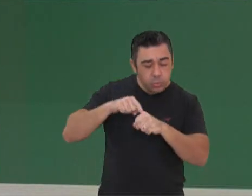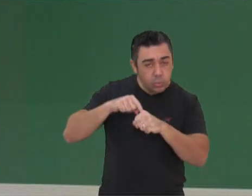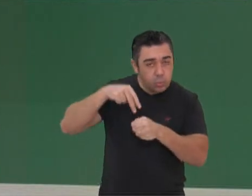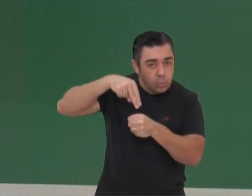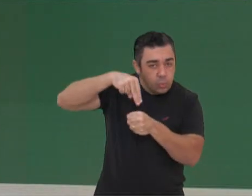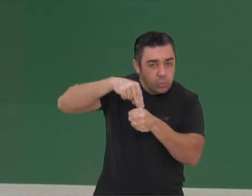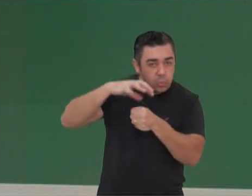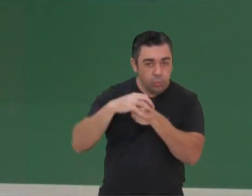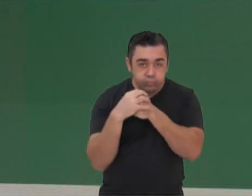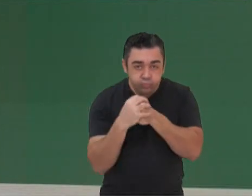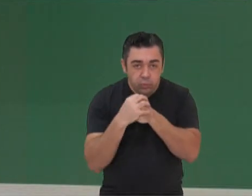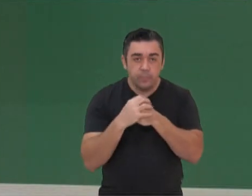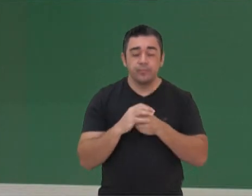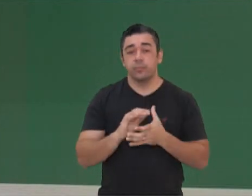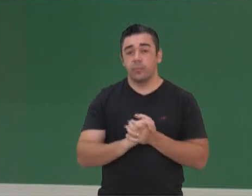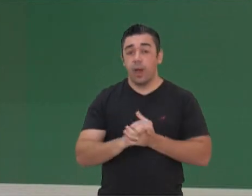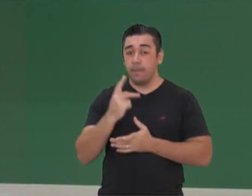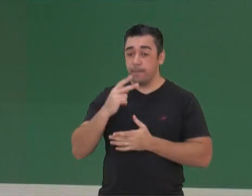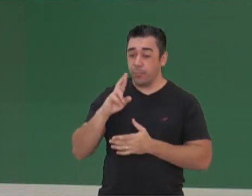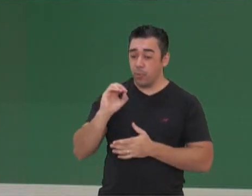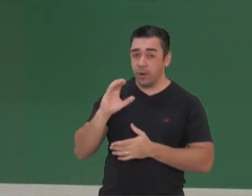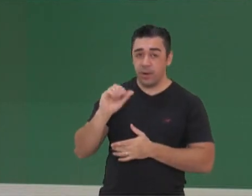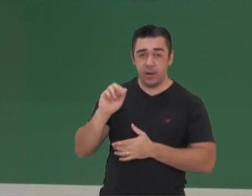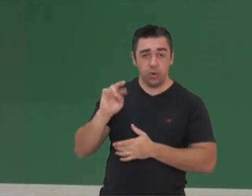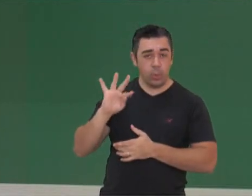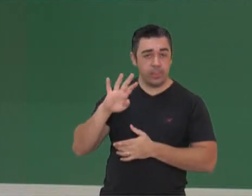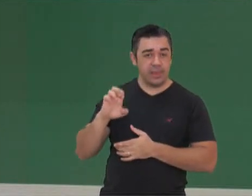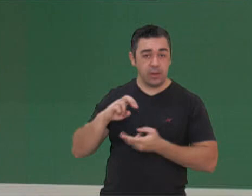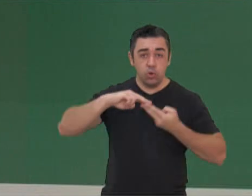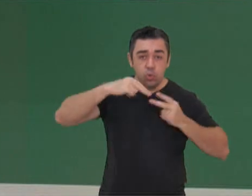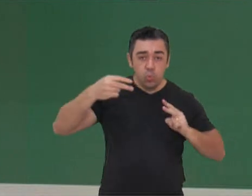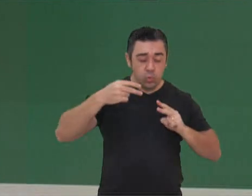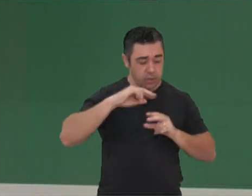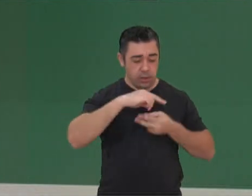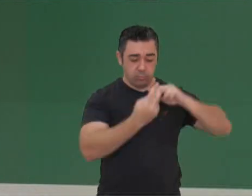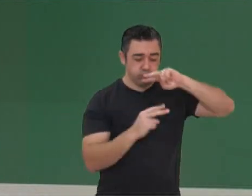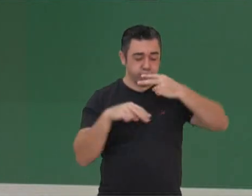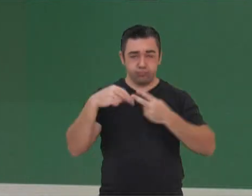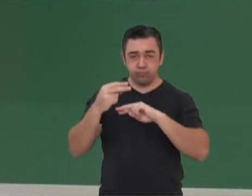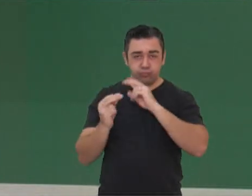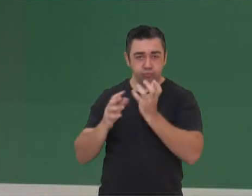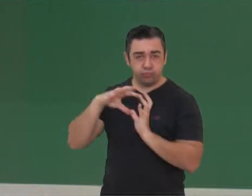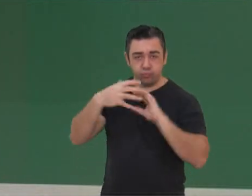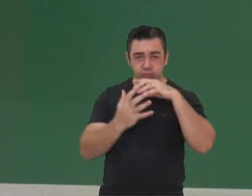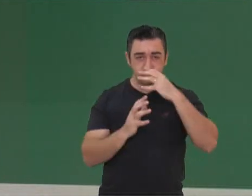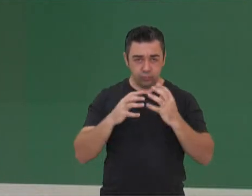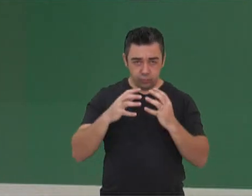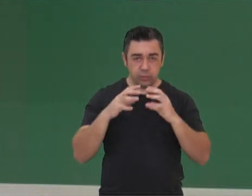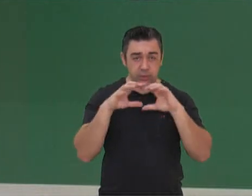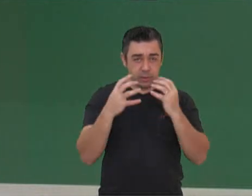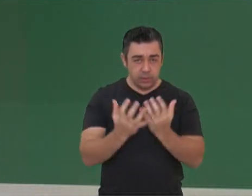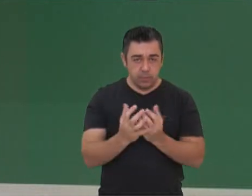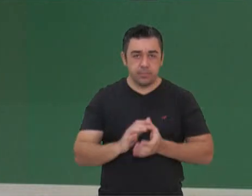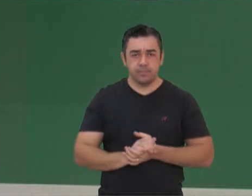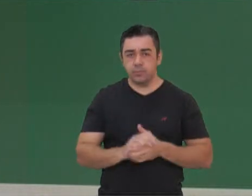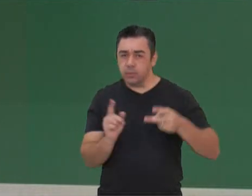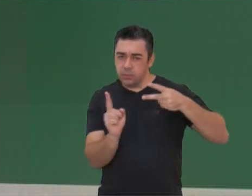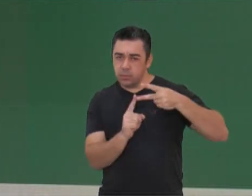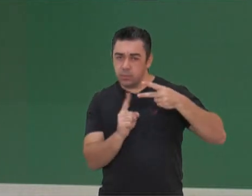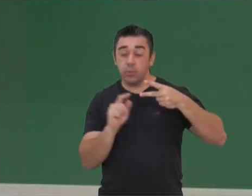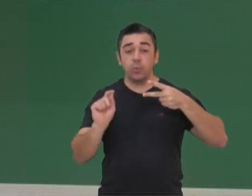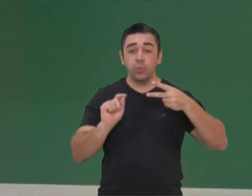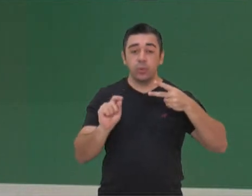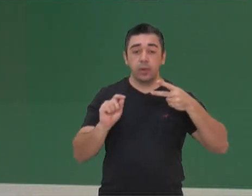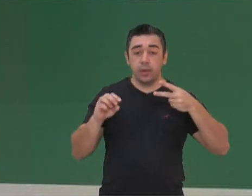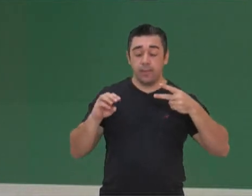tem o material genético disperso no citoplasma, não tem núcleo definido. Segunda coisa importante, metabolismo.